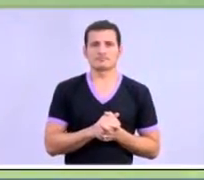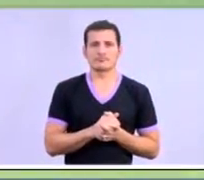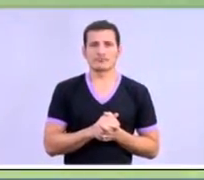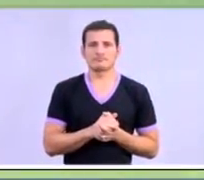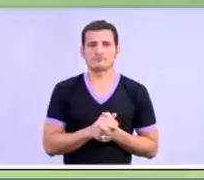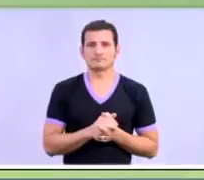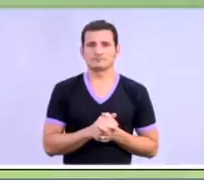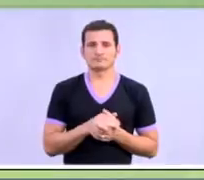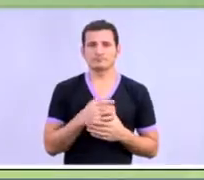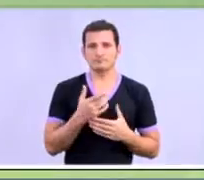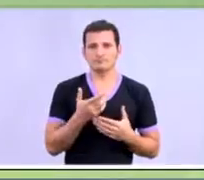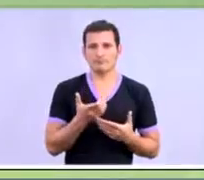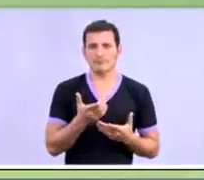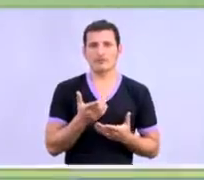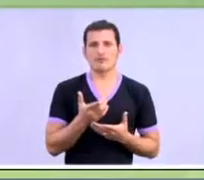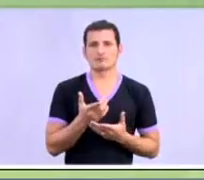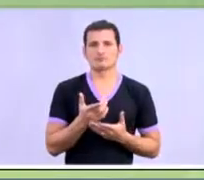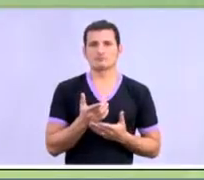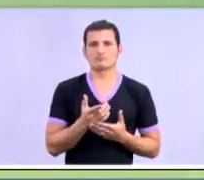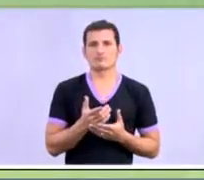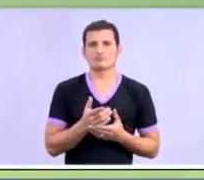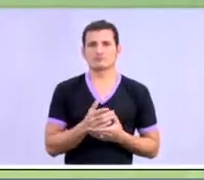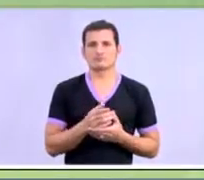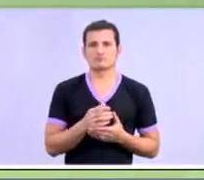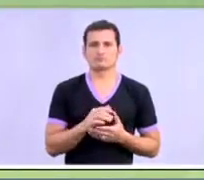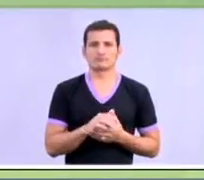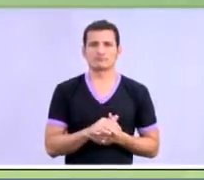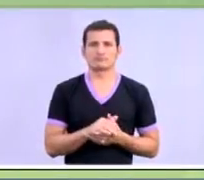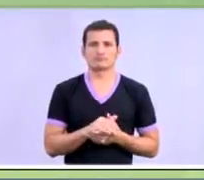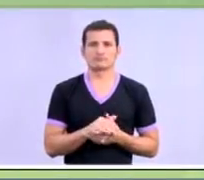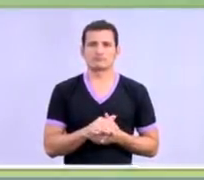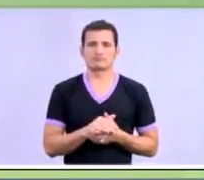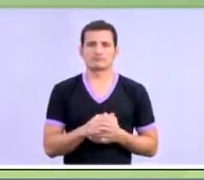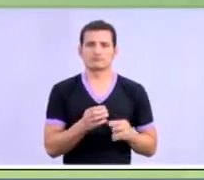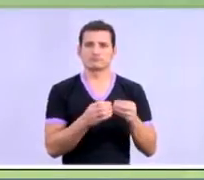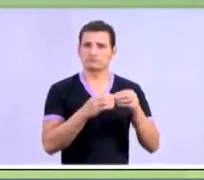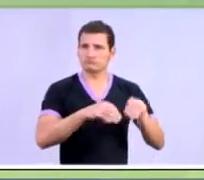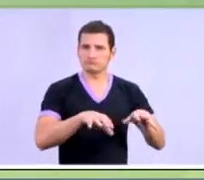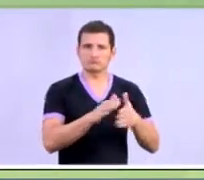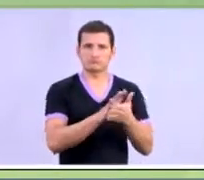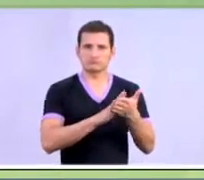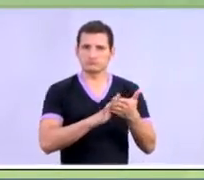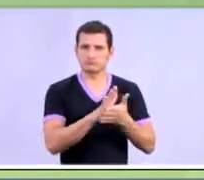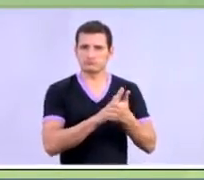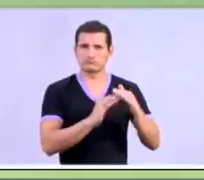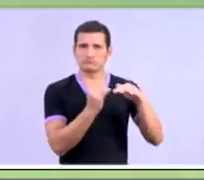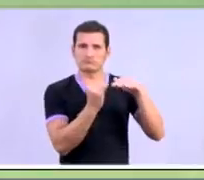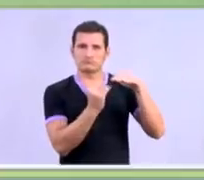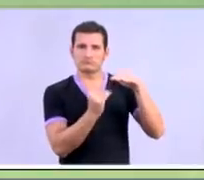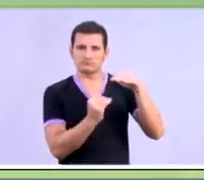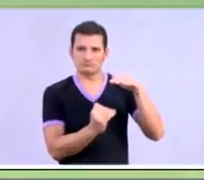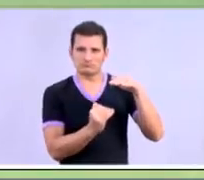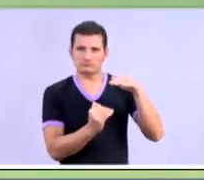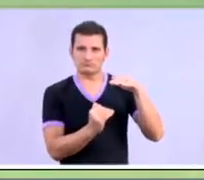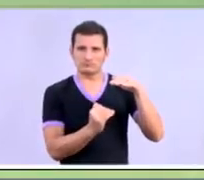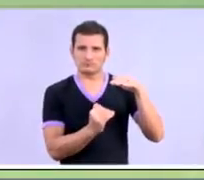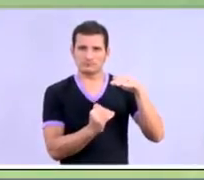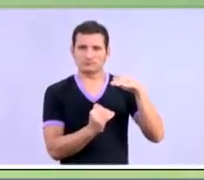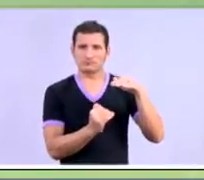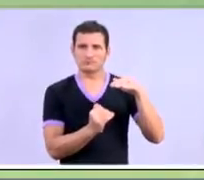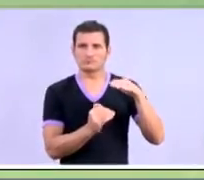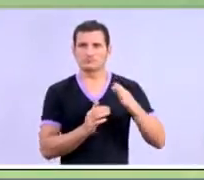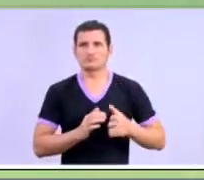está trabalhando segmentado, isso não gera esse impacto nas camadas que não tem relação,